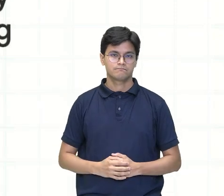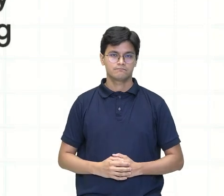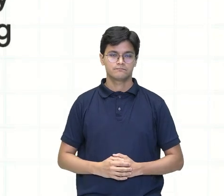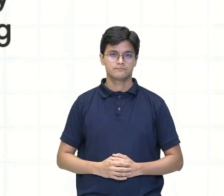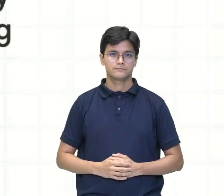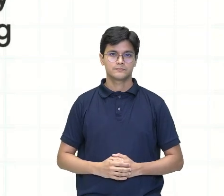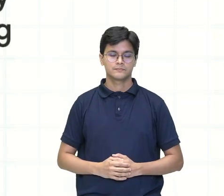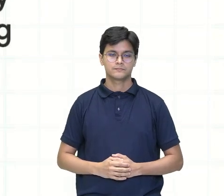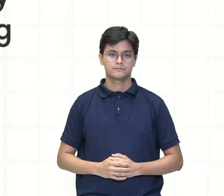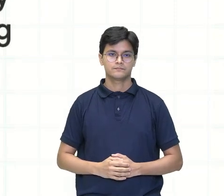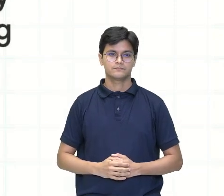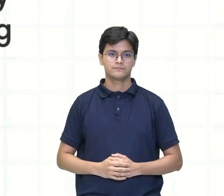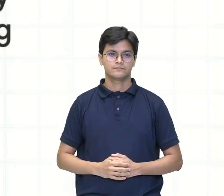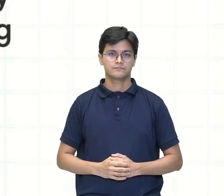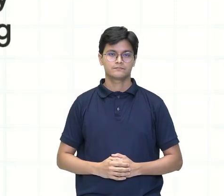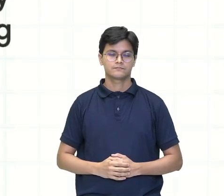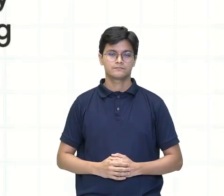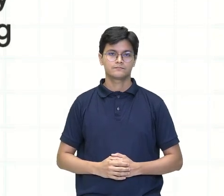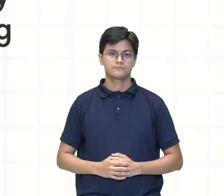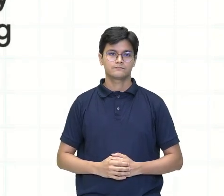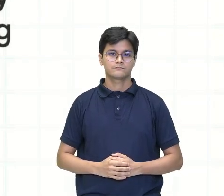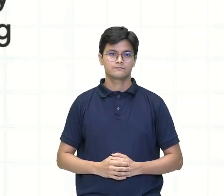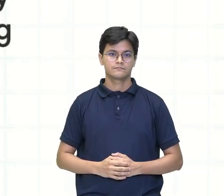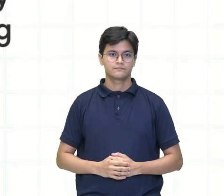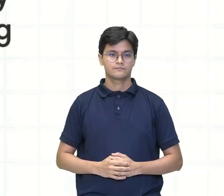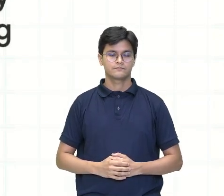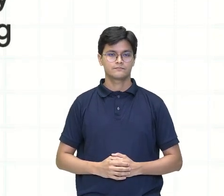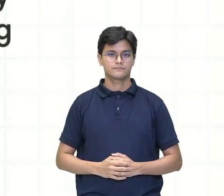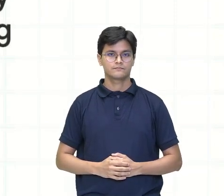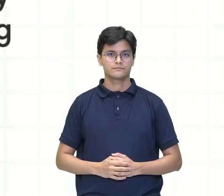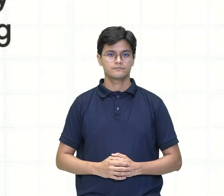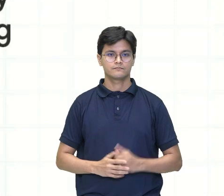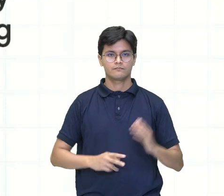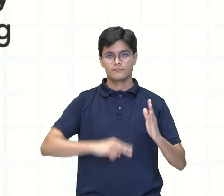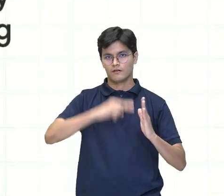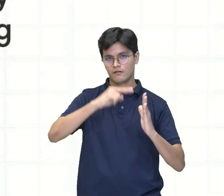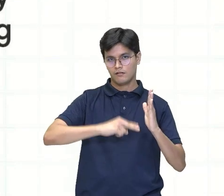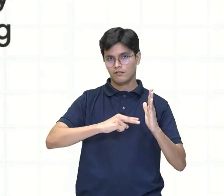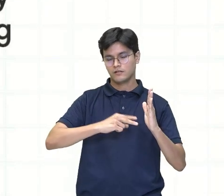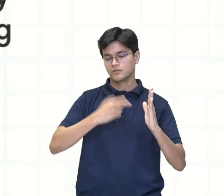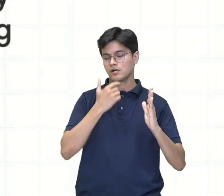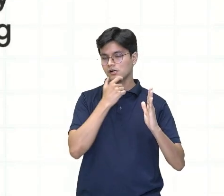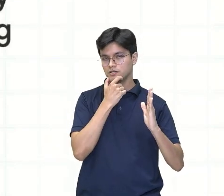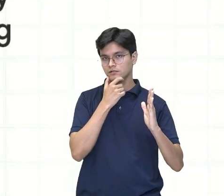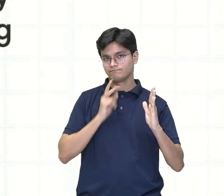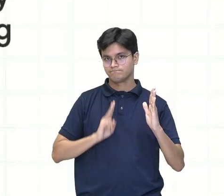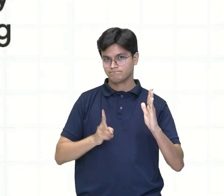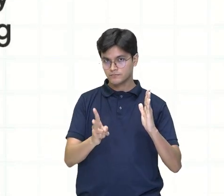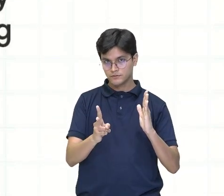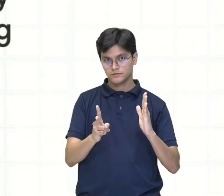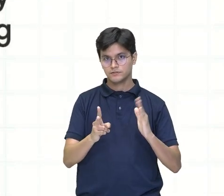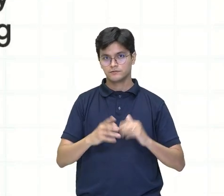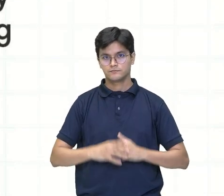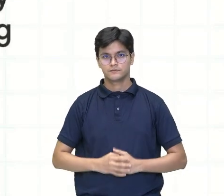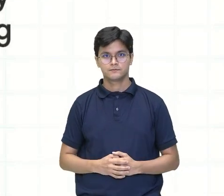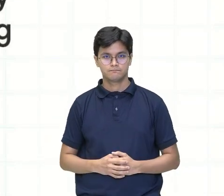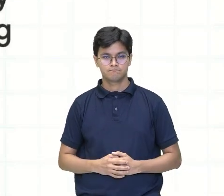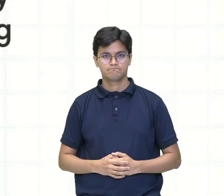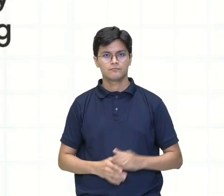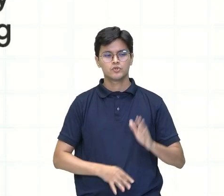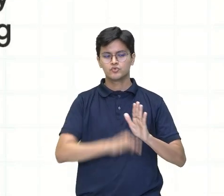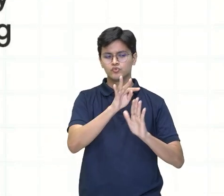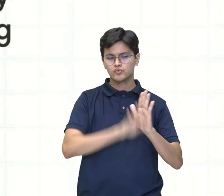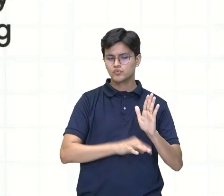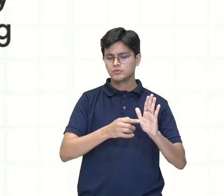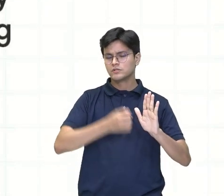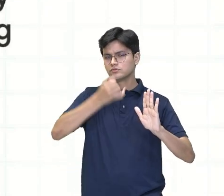um problema. Então, I kept telling him how lucky he was. Então, eu continuei falando para ele o